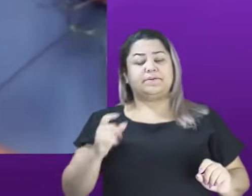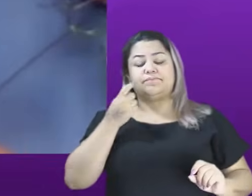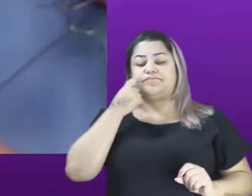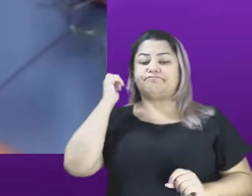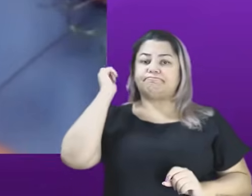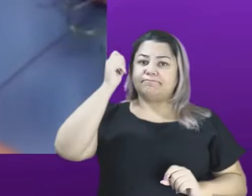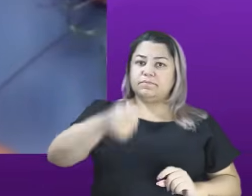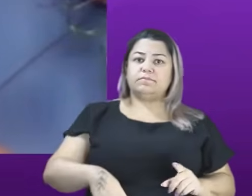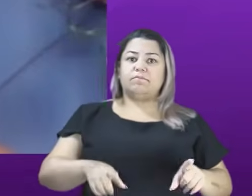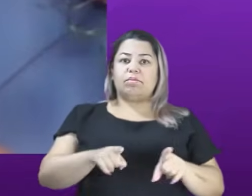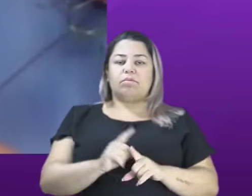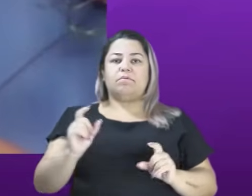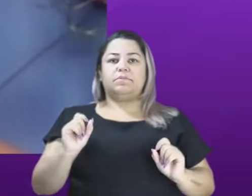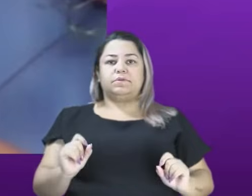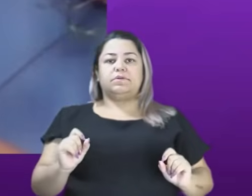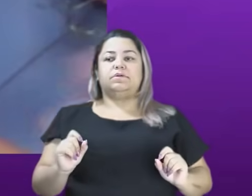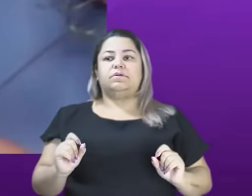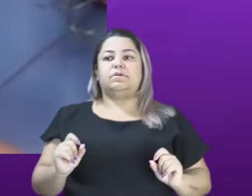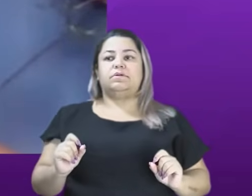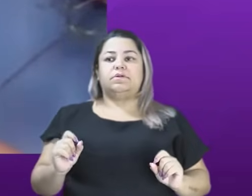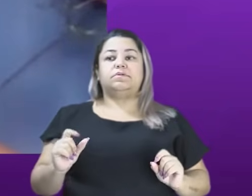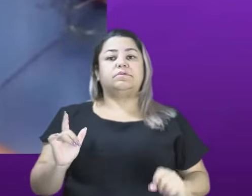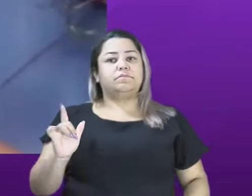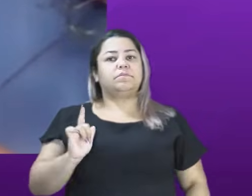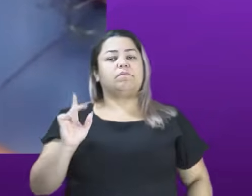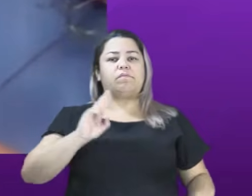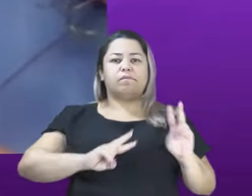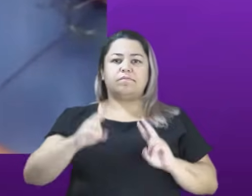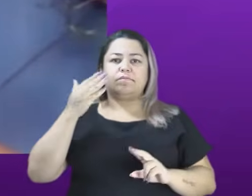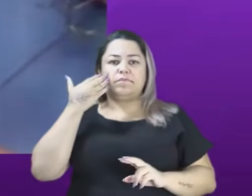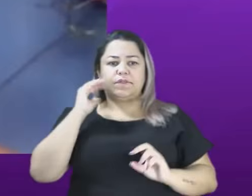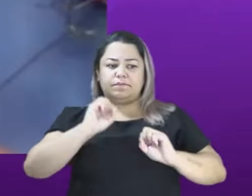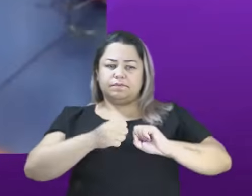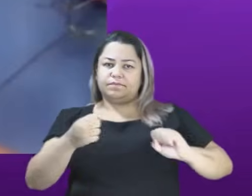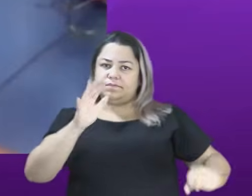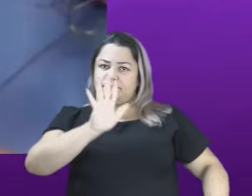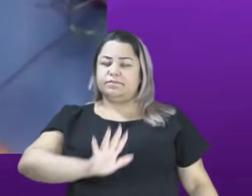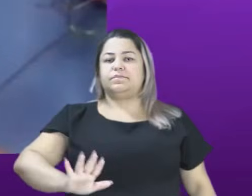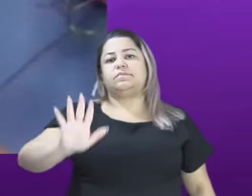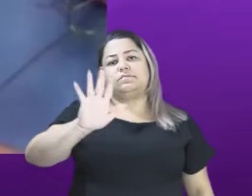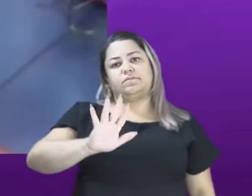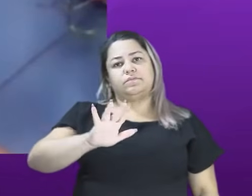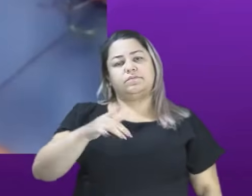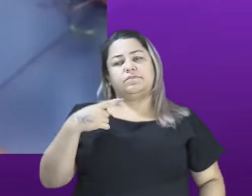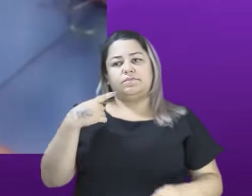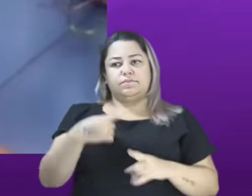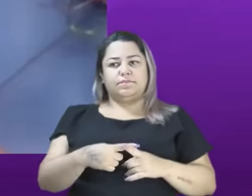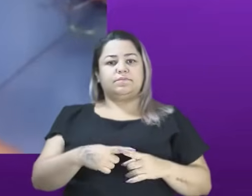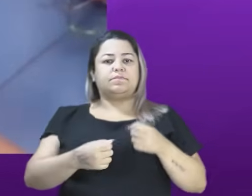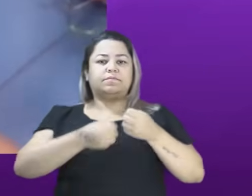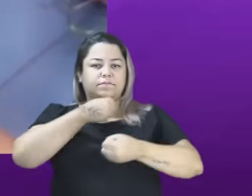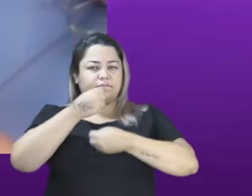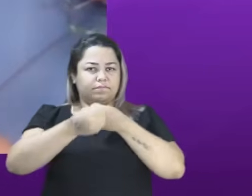e esse turismo muito pontual, mas acabou eu ganhando uma visibilidade muito grande a nível nacional, por conta das mídias